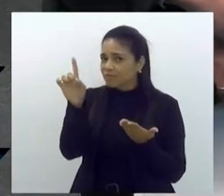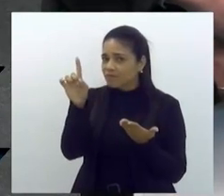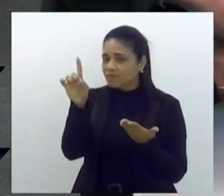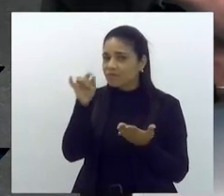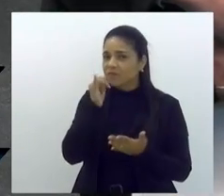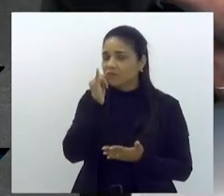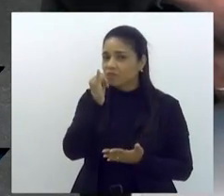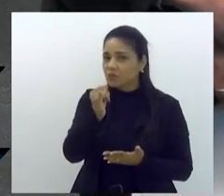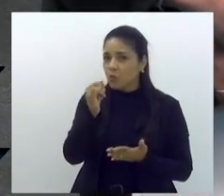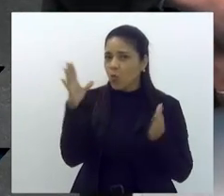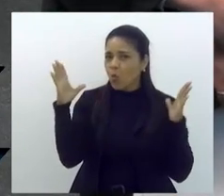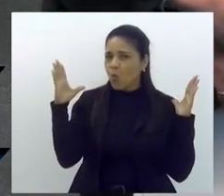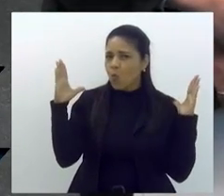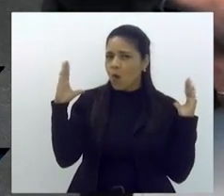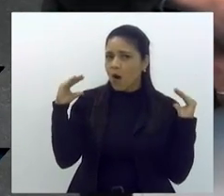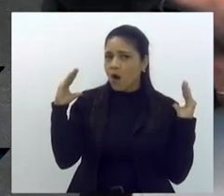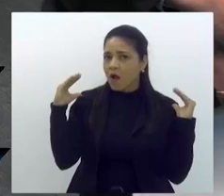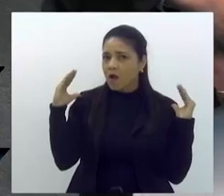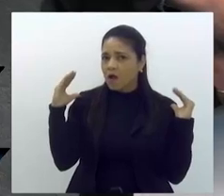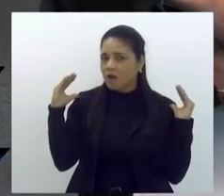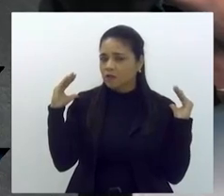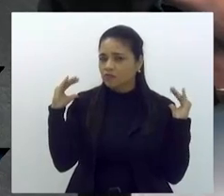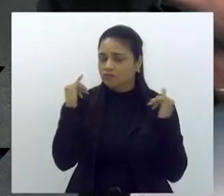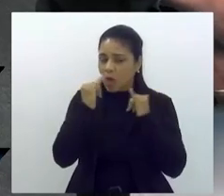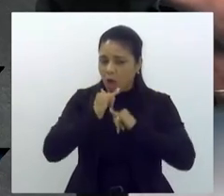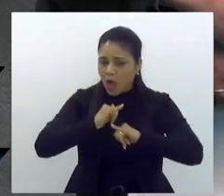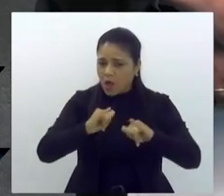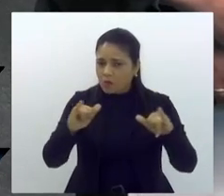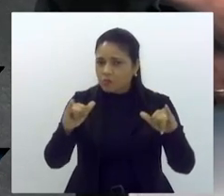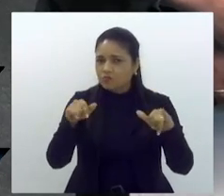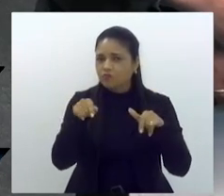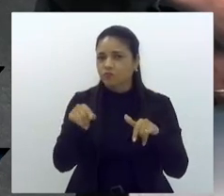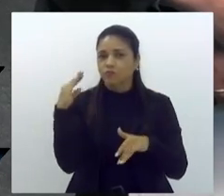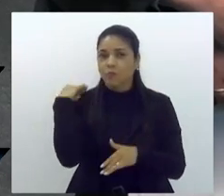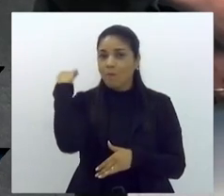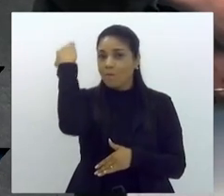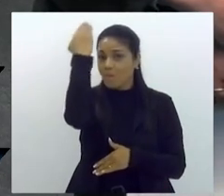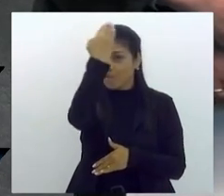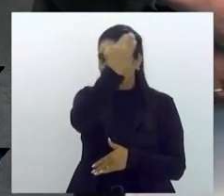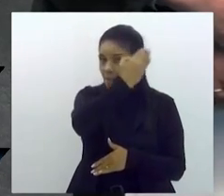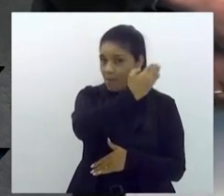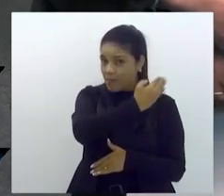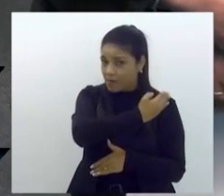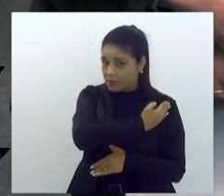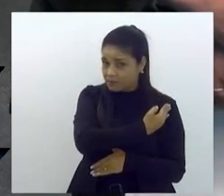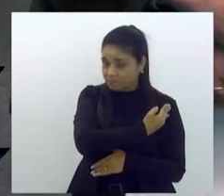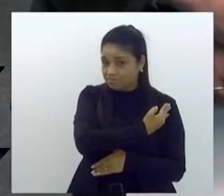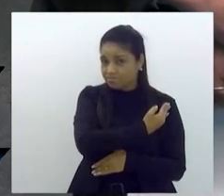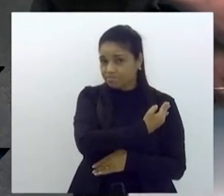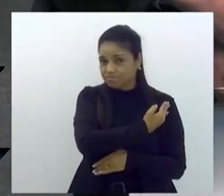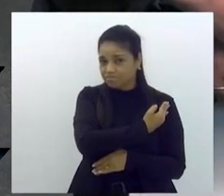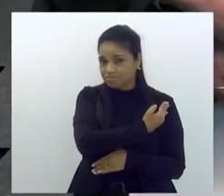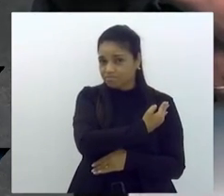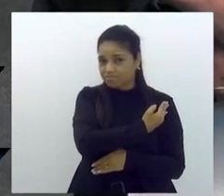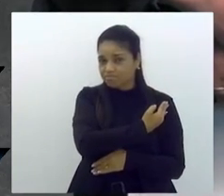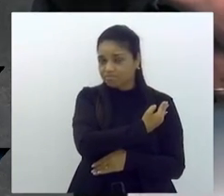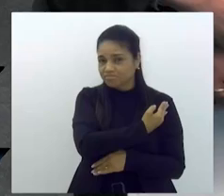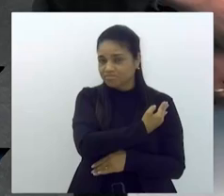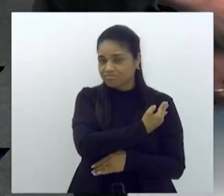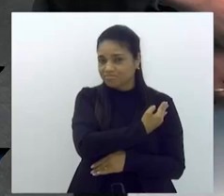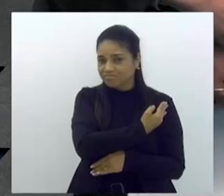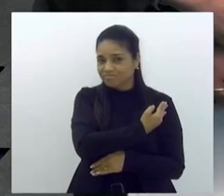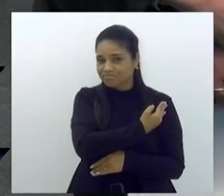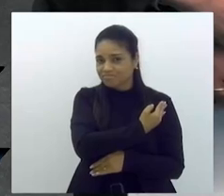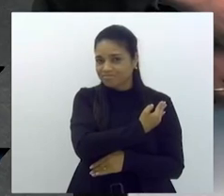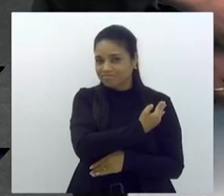o Anjo anunciou a Maria o anunciou a Maria e ele se